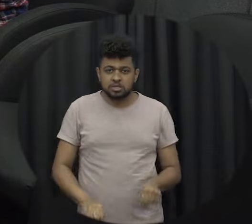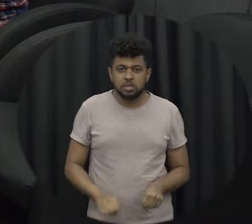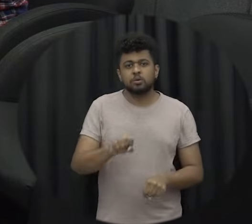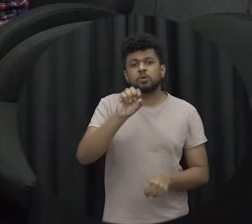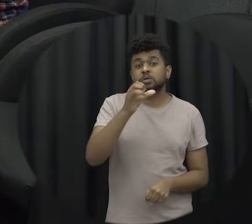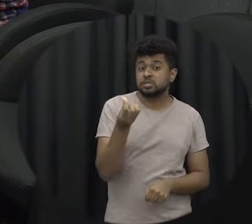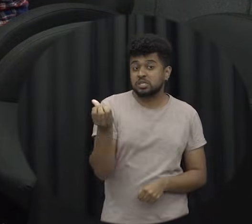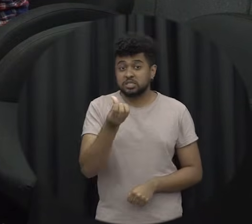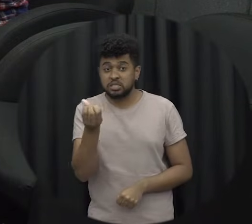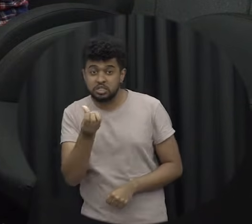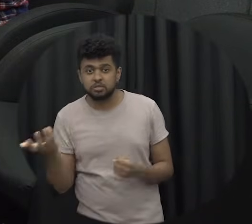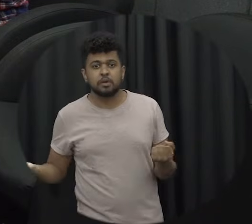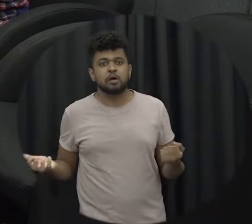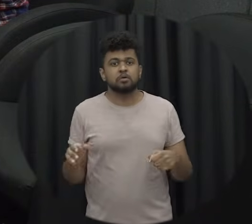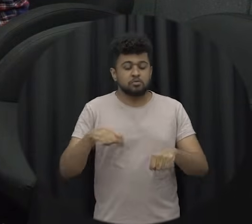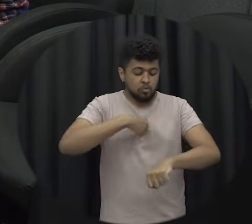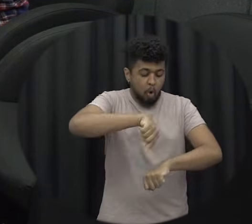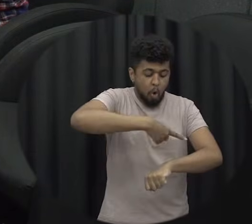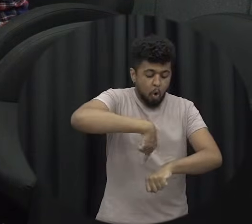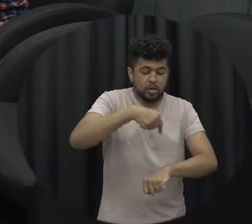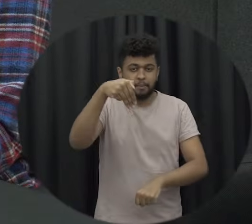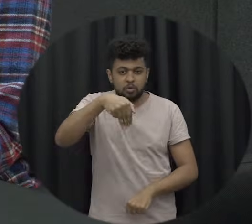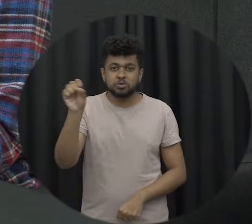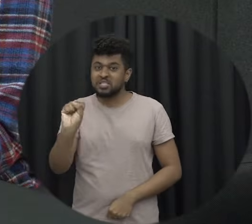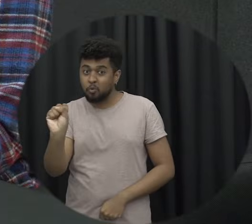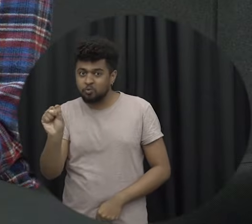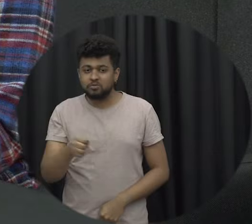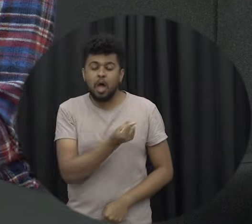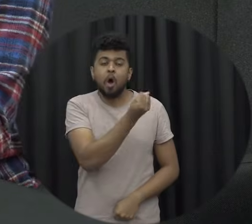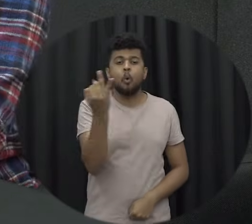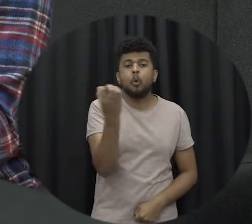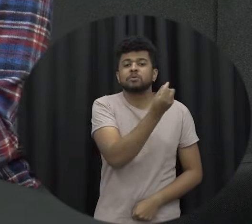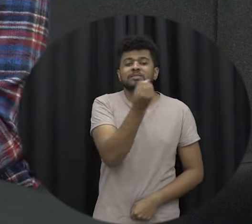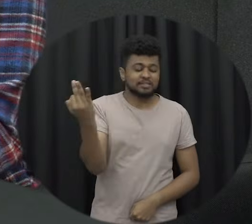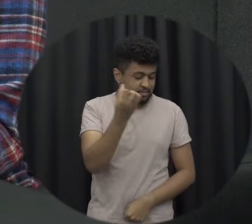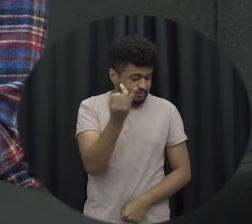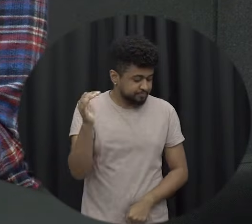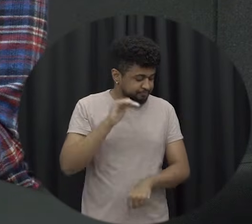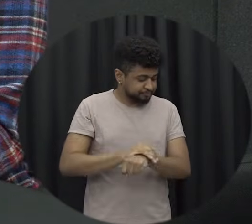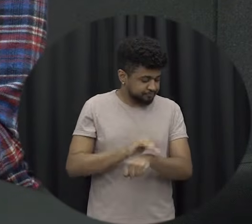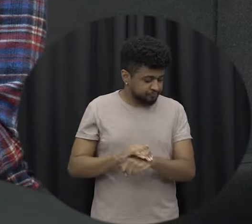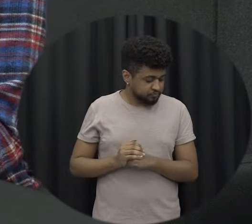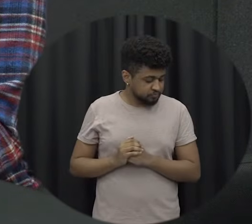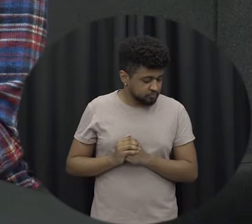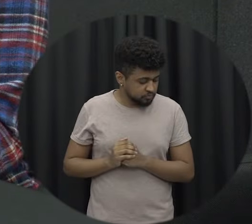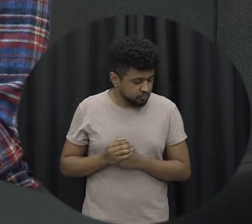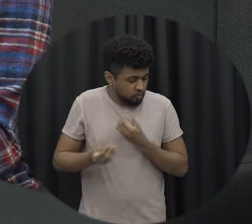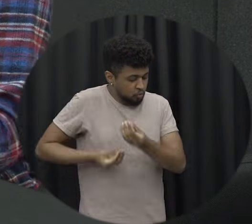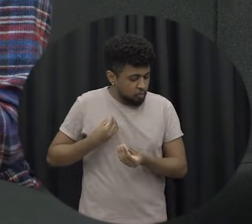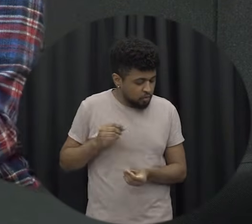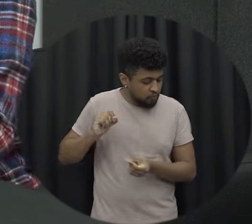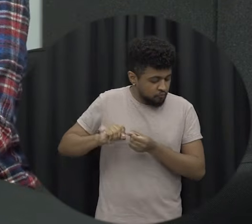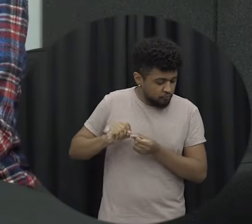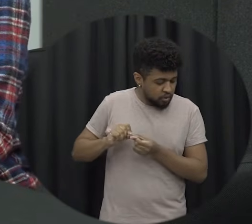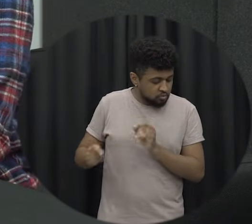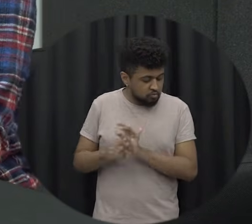minutos e segundos, né? Na contagem, né, de tempo. E como é que eu faço uma operação com esse sistema, né? Professores